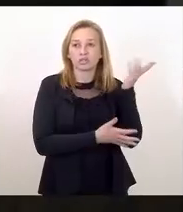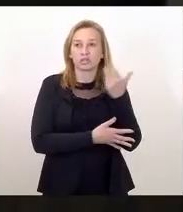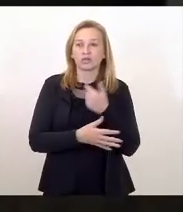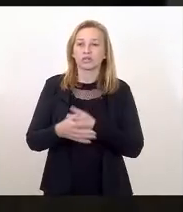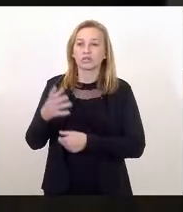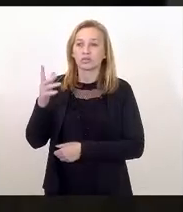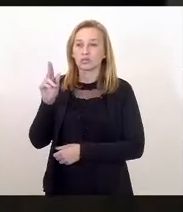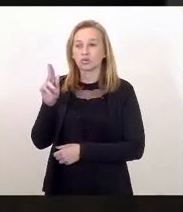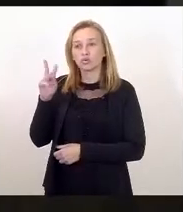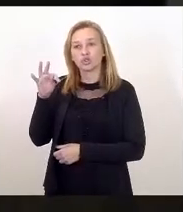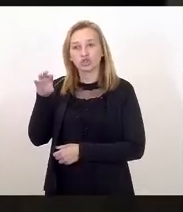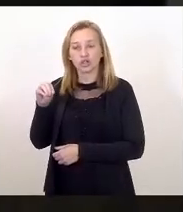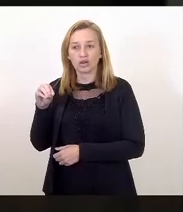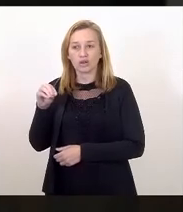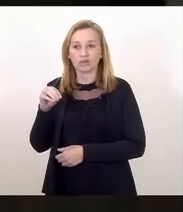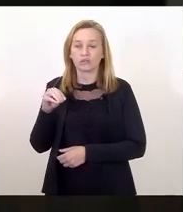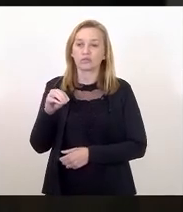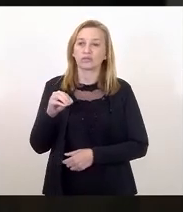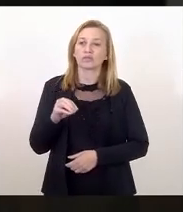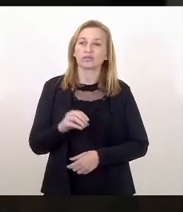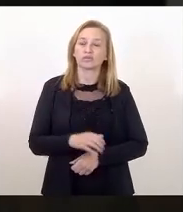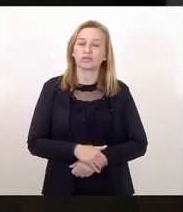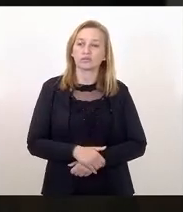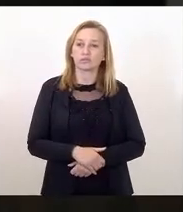Defesa do Meio Ambiente, deputado Gustavo Schmidt.